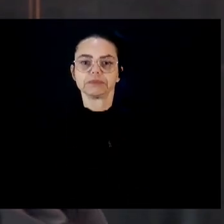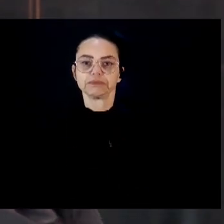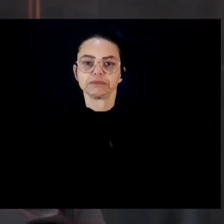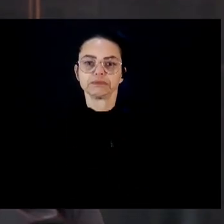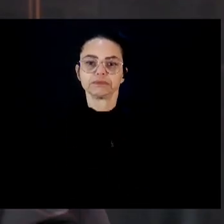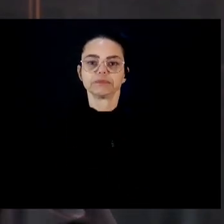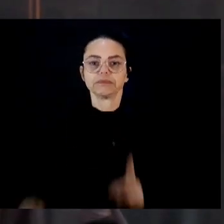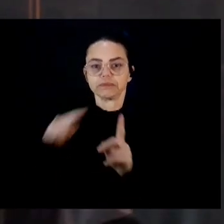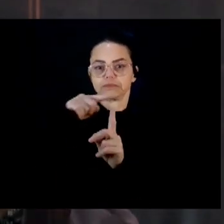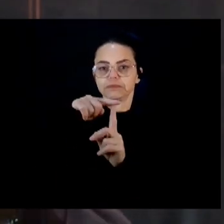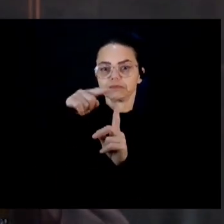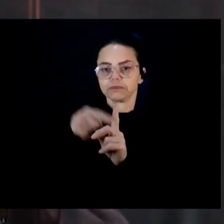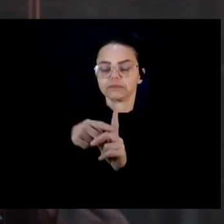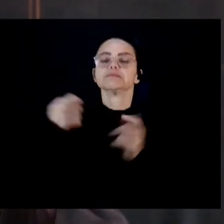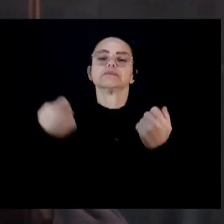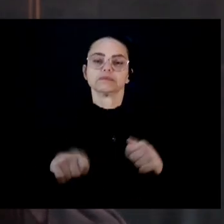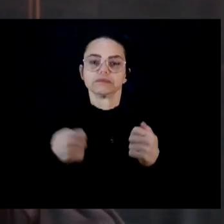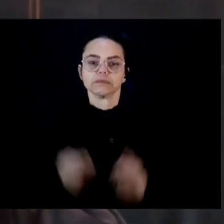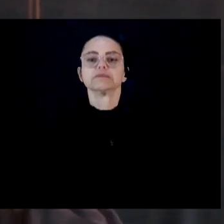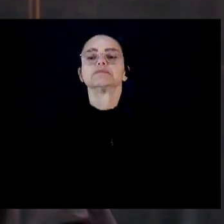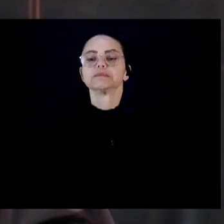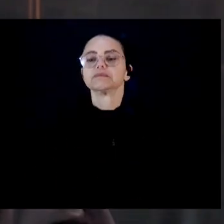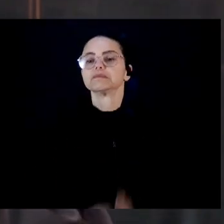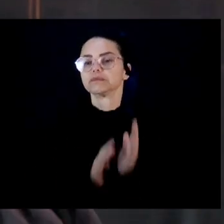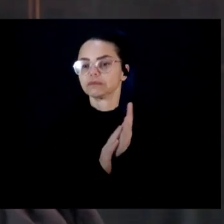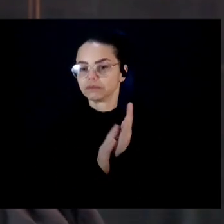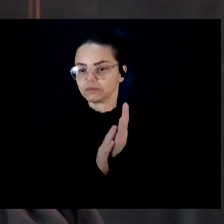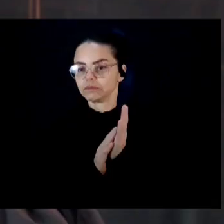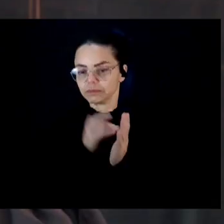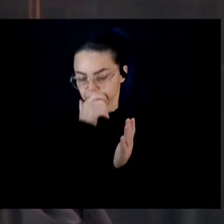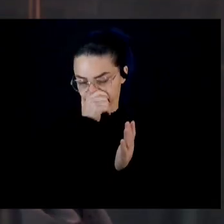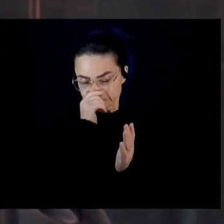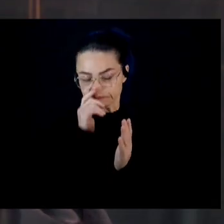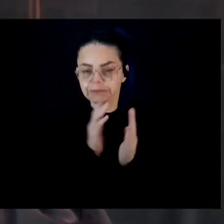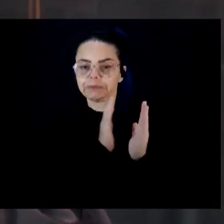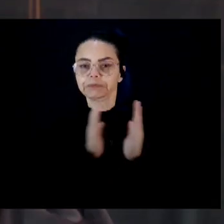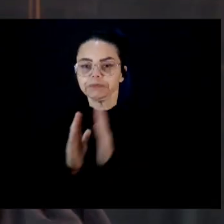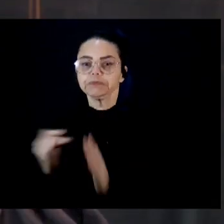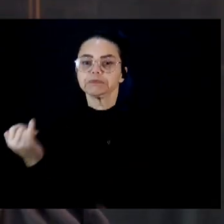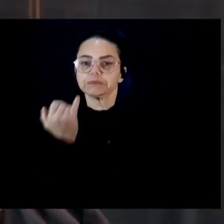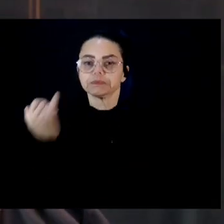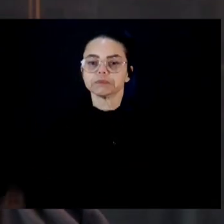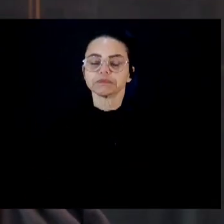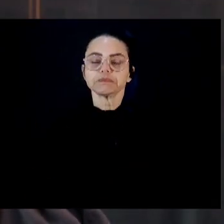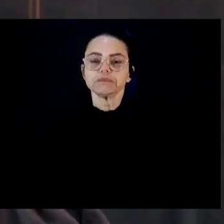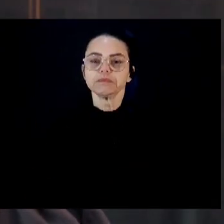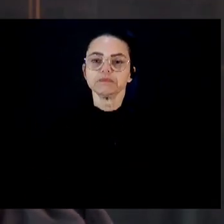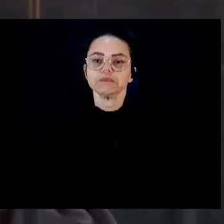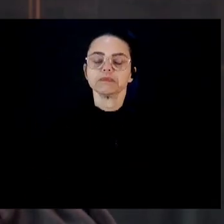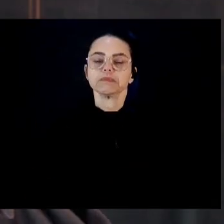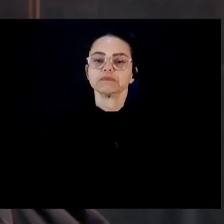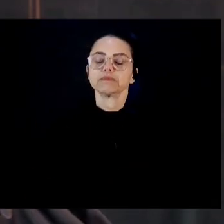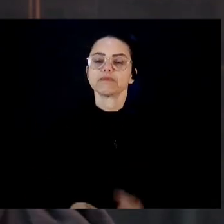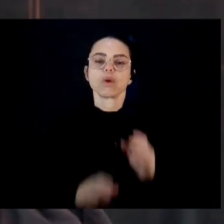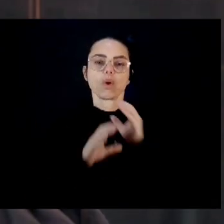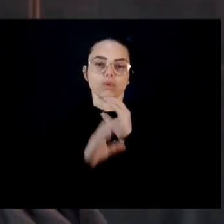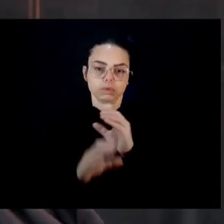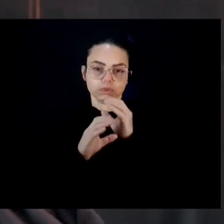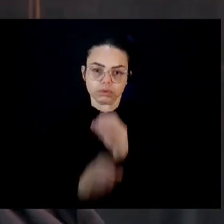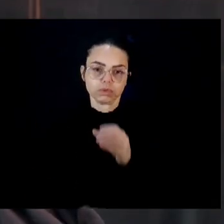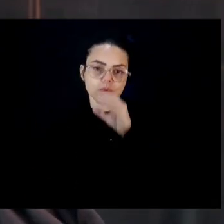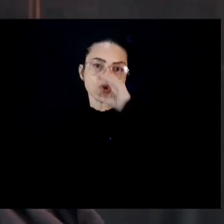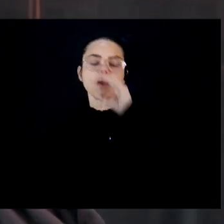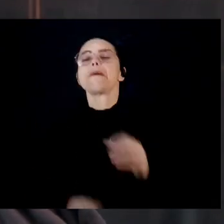gestação. Uhum. Então, você falou muito bem de momentos importantes onde a suplementação ela deixa de ser uma opção e ela é